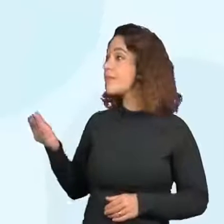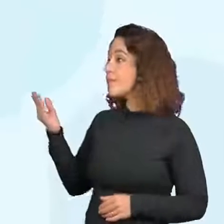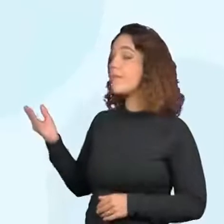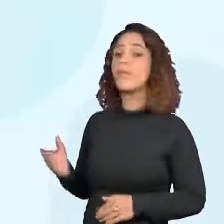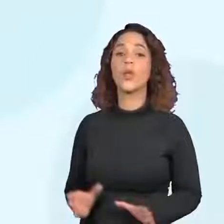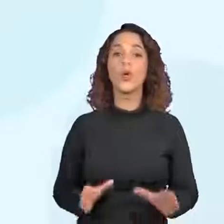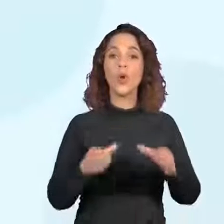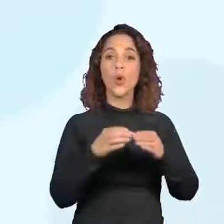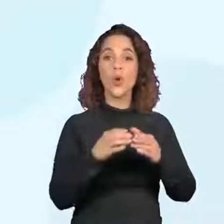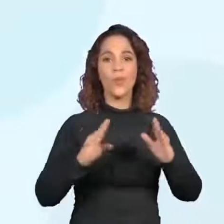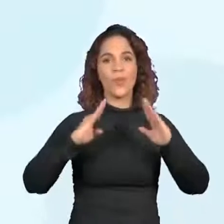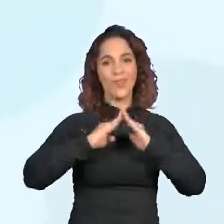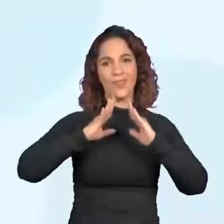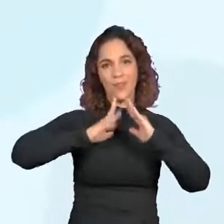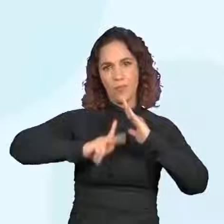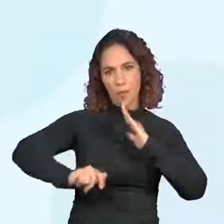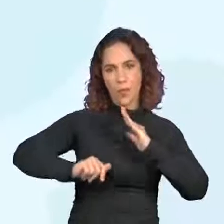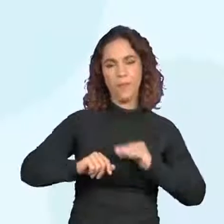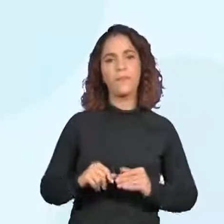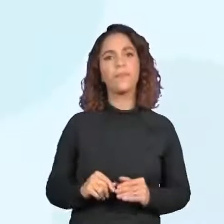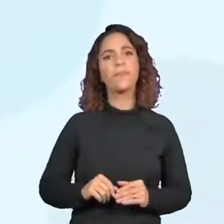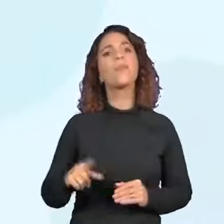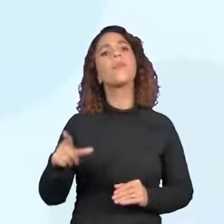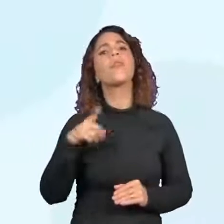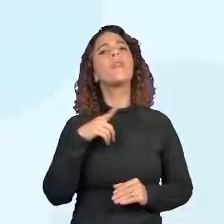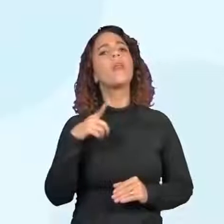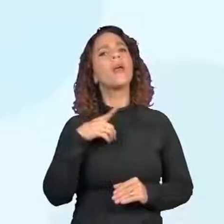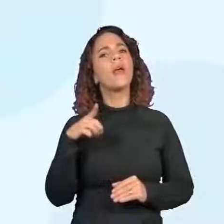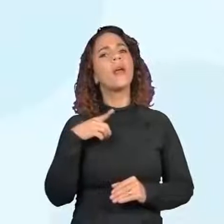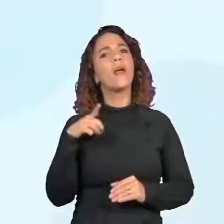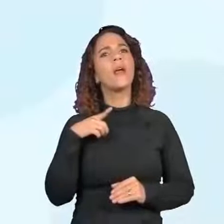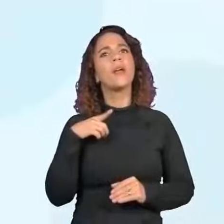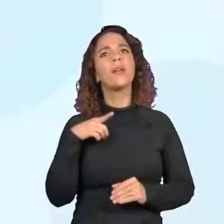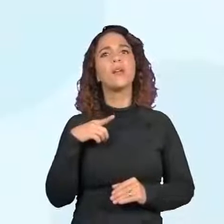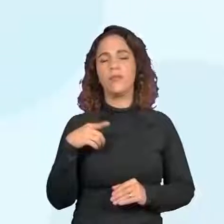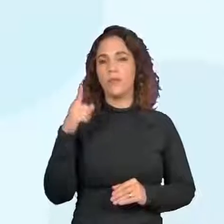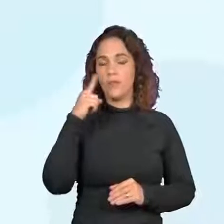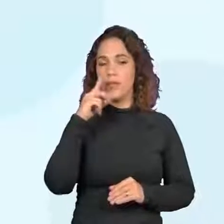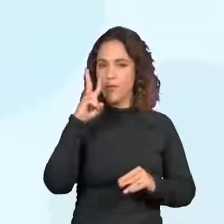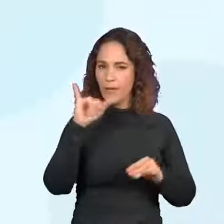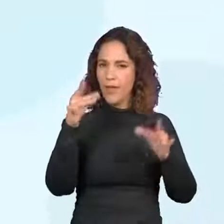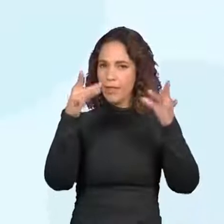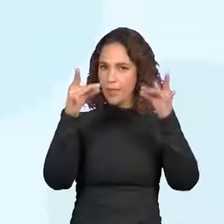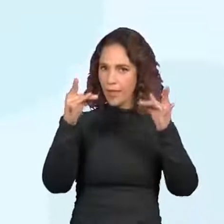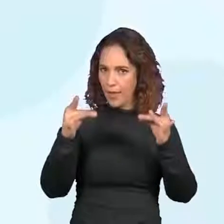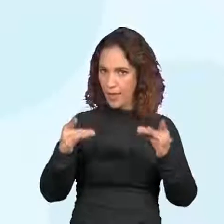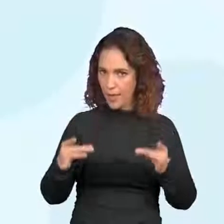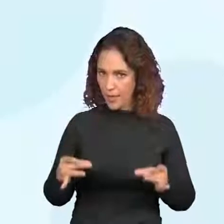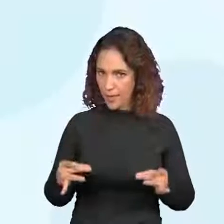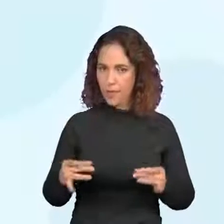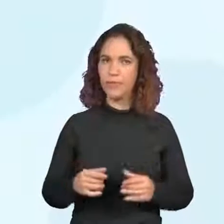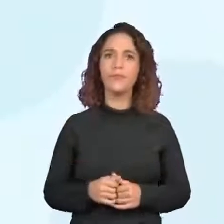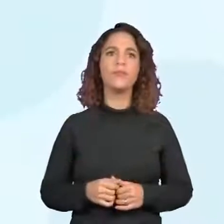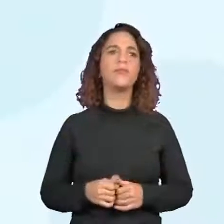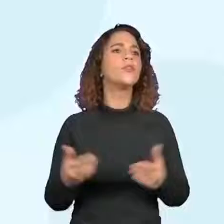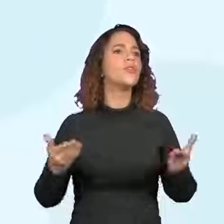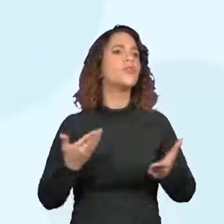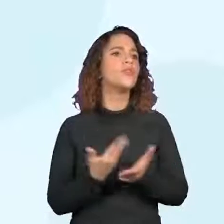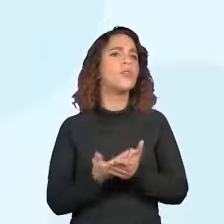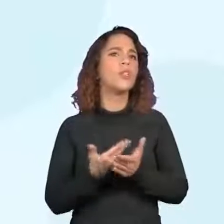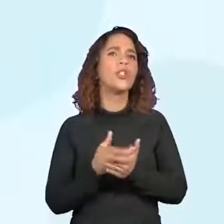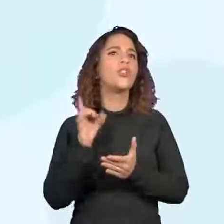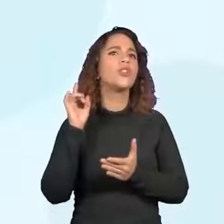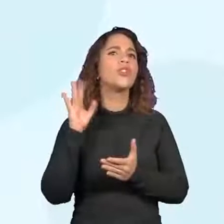Comunidades quilombolas. Nós temos também a questão, nós vamos adentrar em detalhes. Eu vou fechar a aula só com